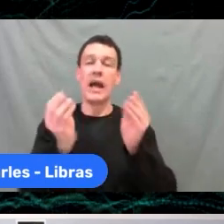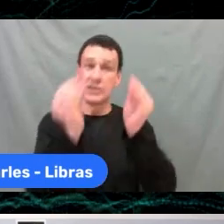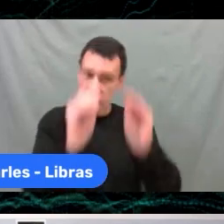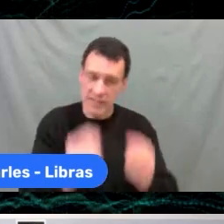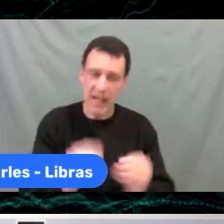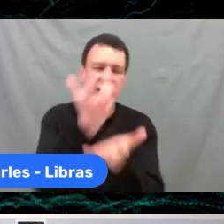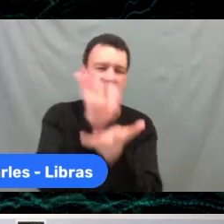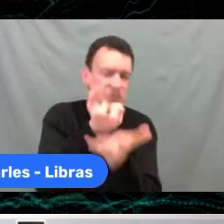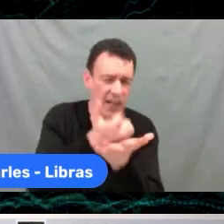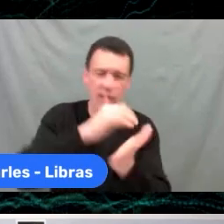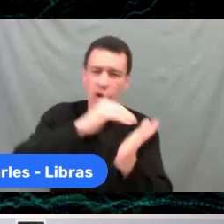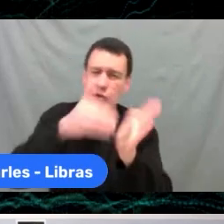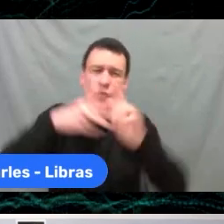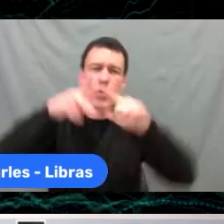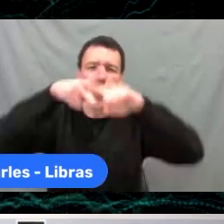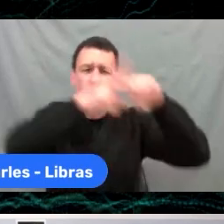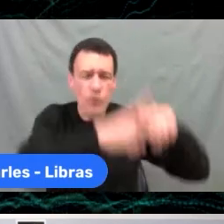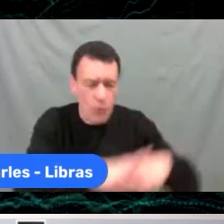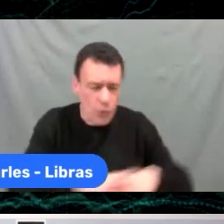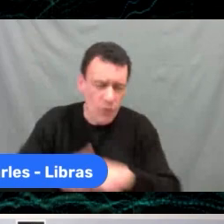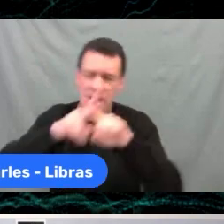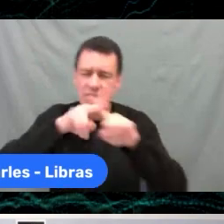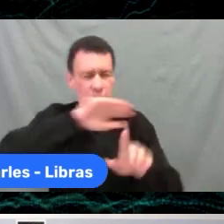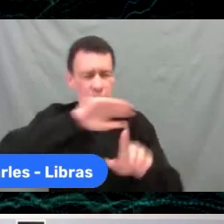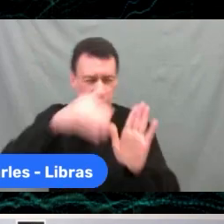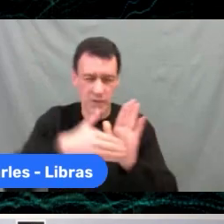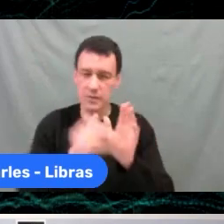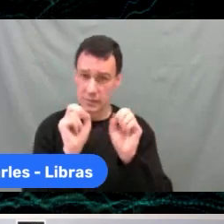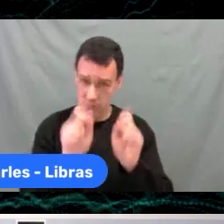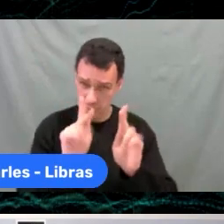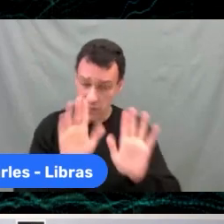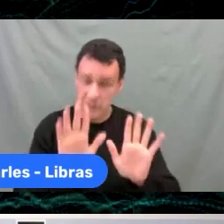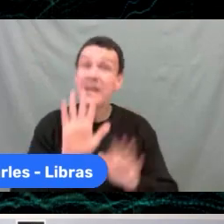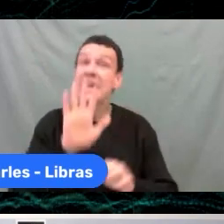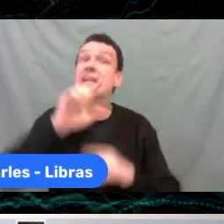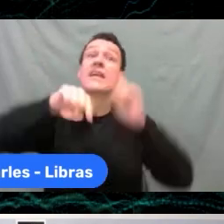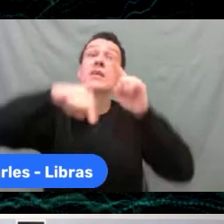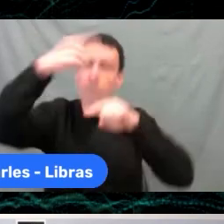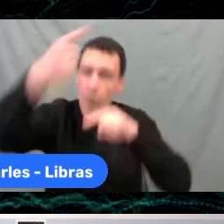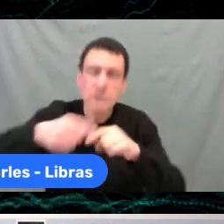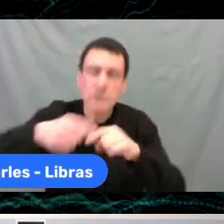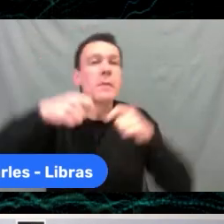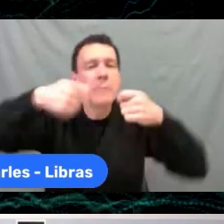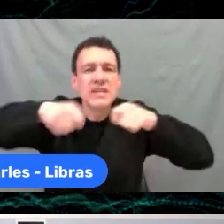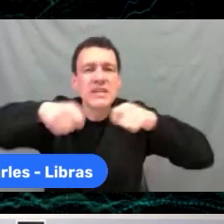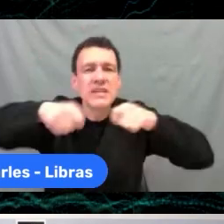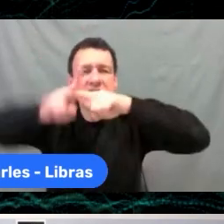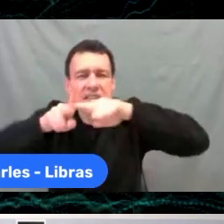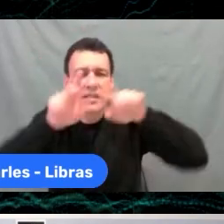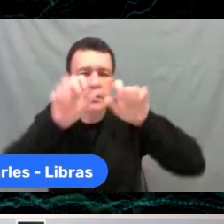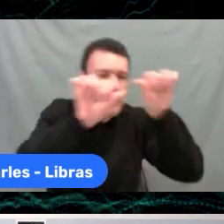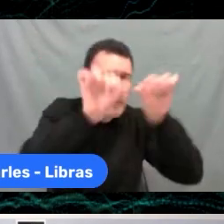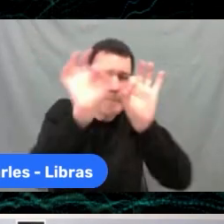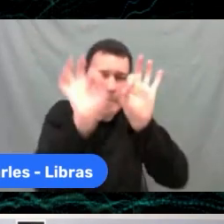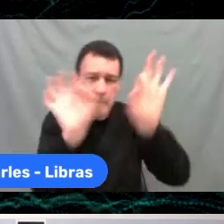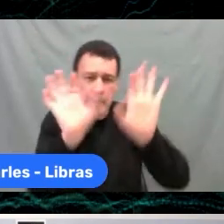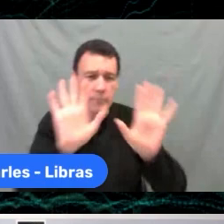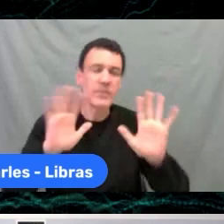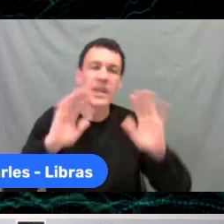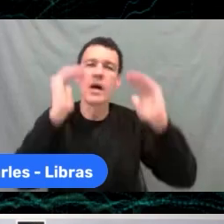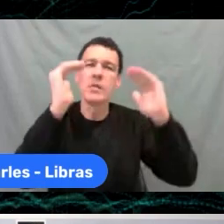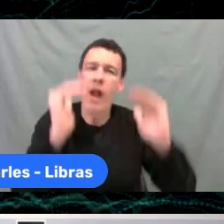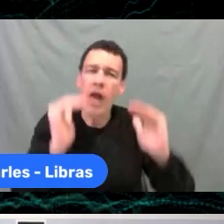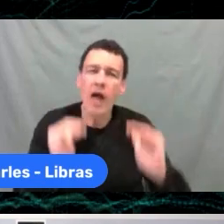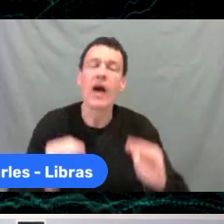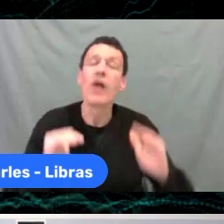você configura, segue os passos e tudo, e depois é necessário que você faça configurações, ajustes, para que você melhore, para que você torne o seu